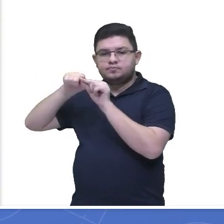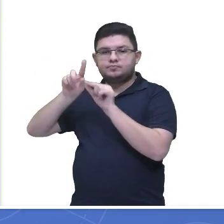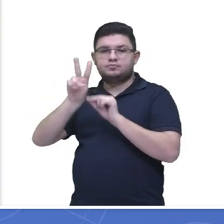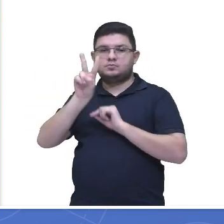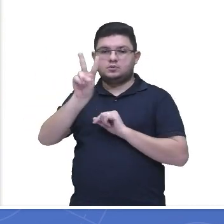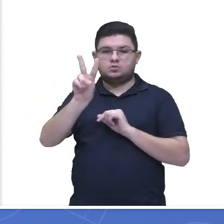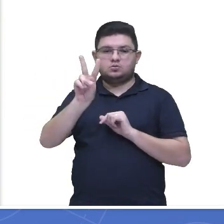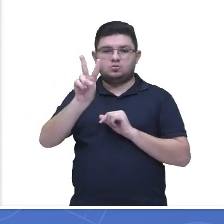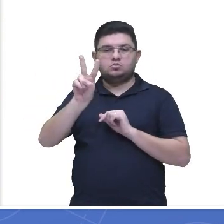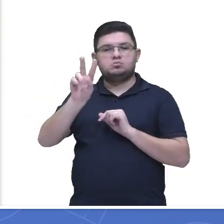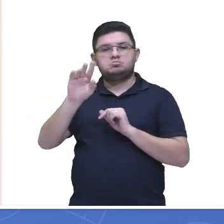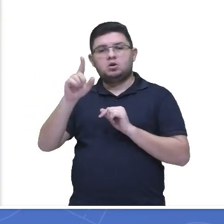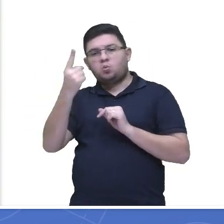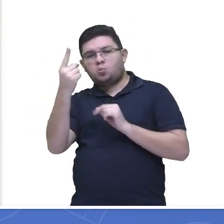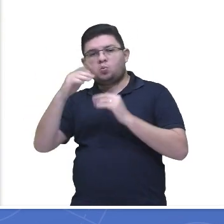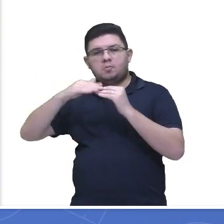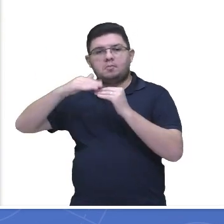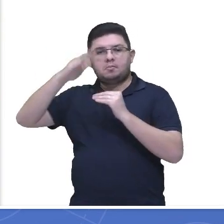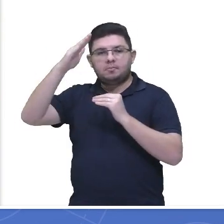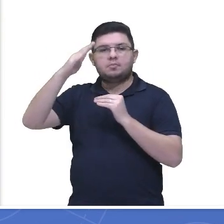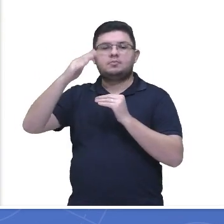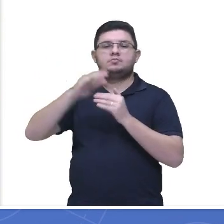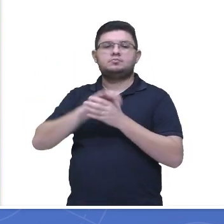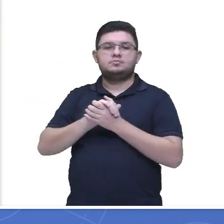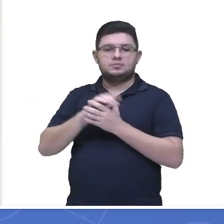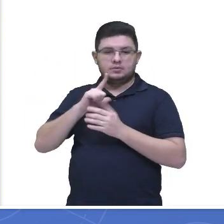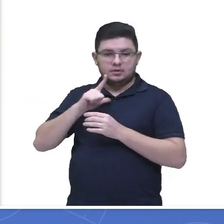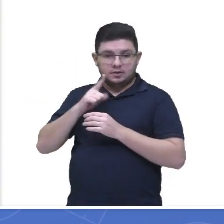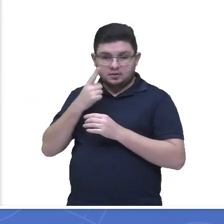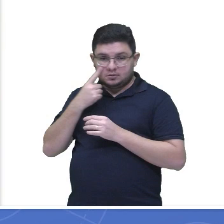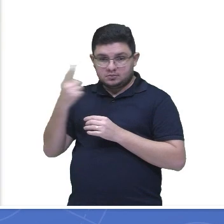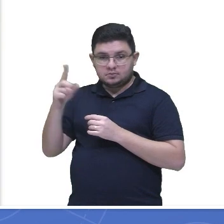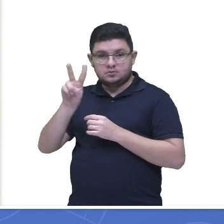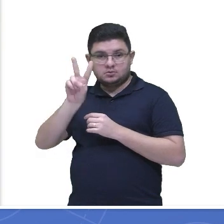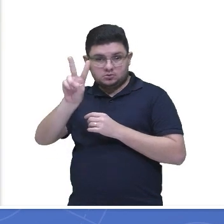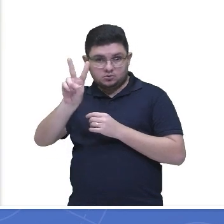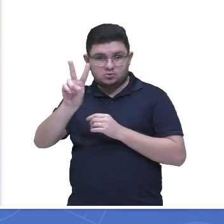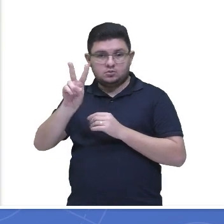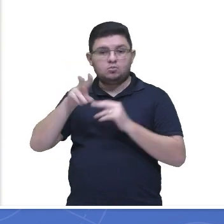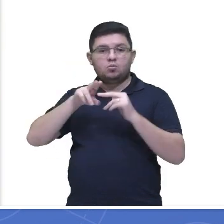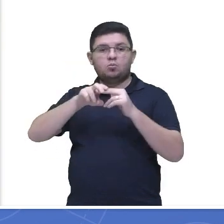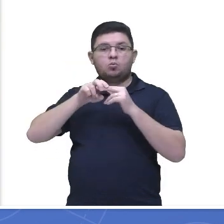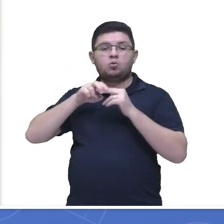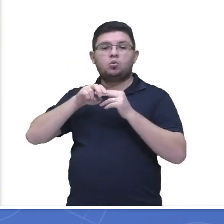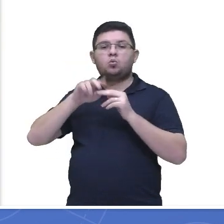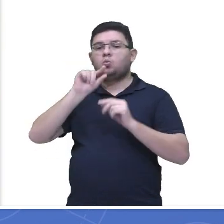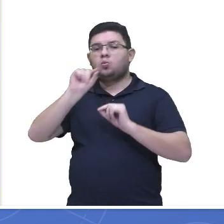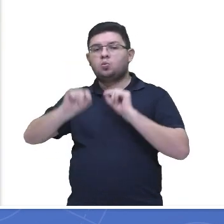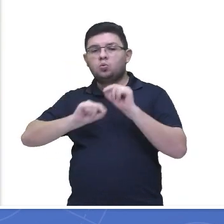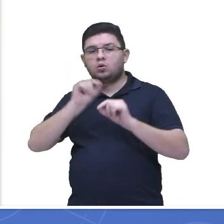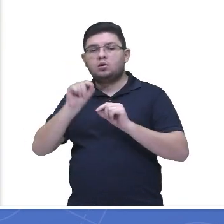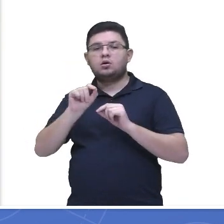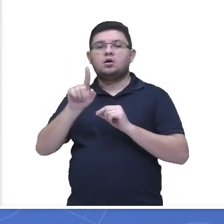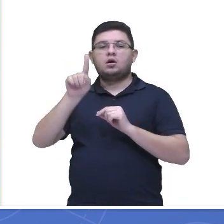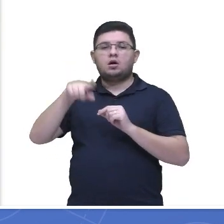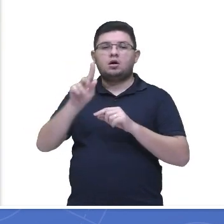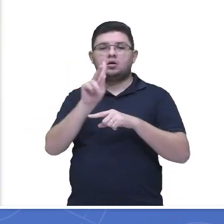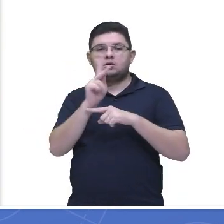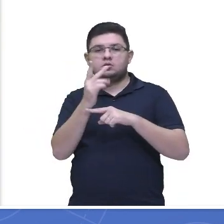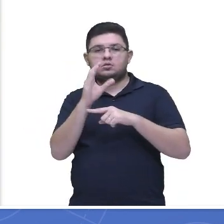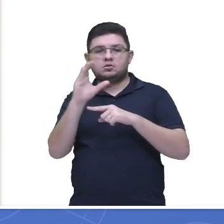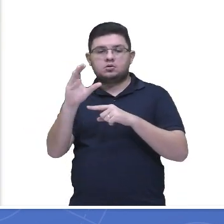anel benzênico, né? Possui 2. Aí ela é classificada como um